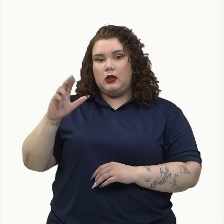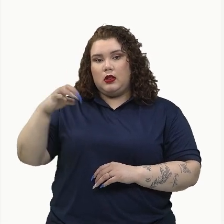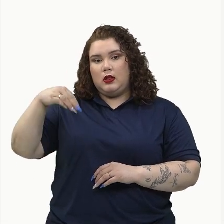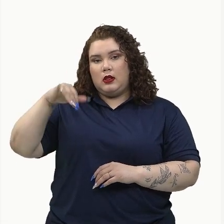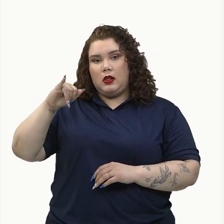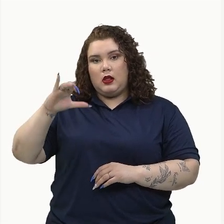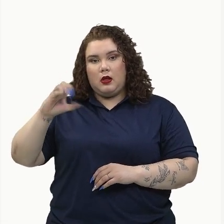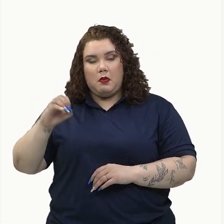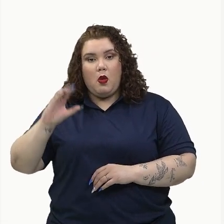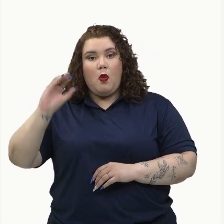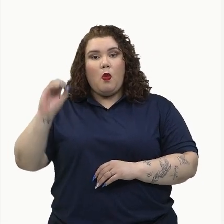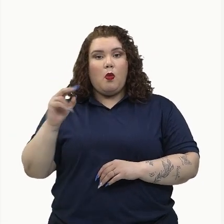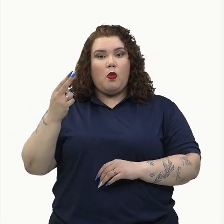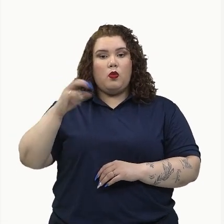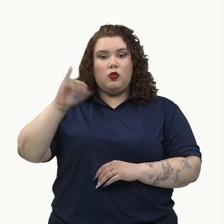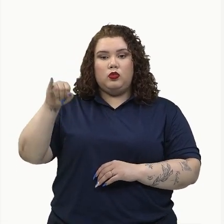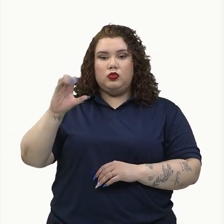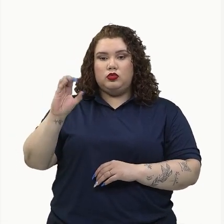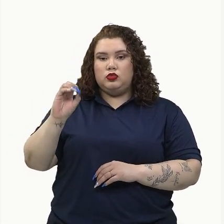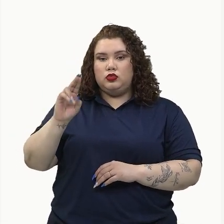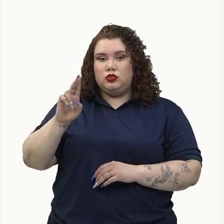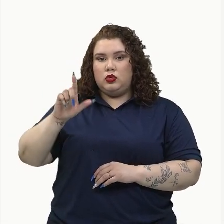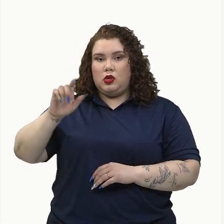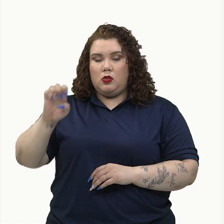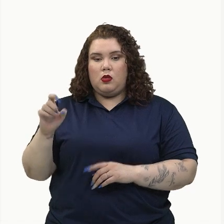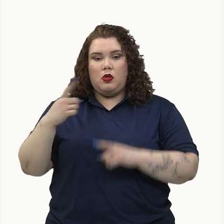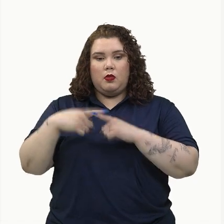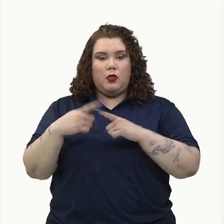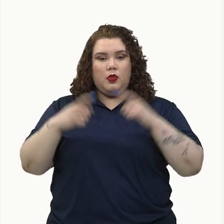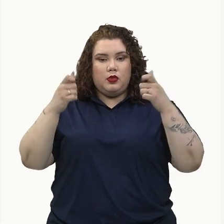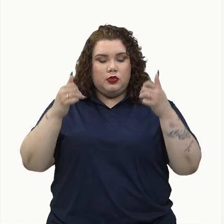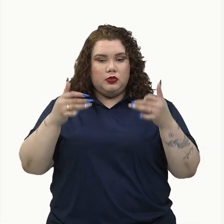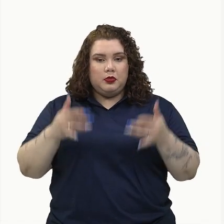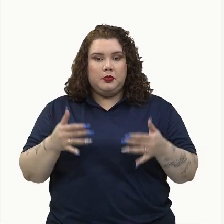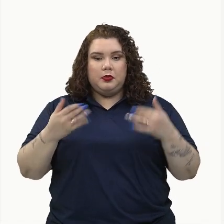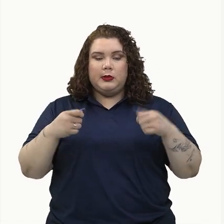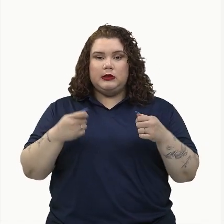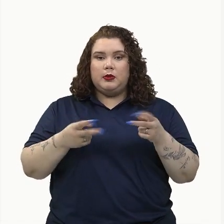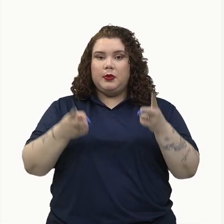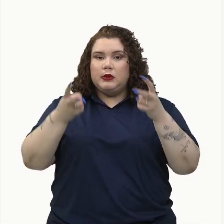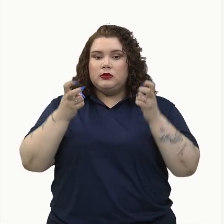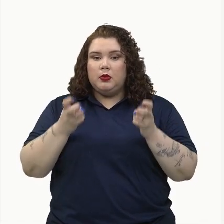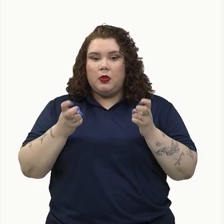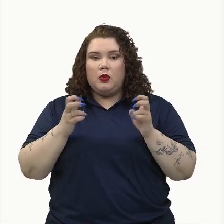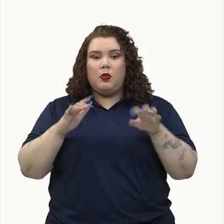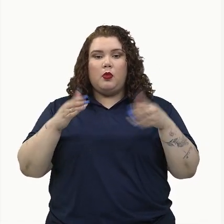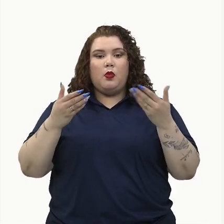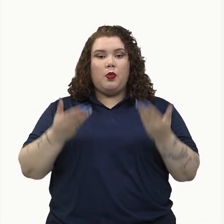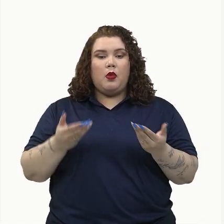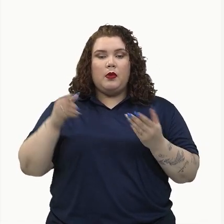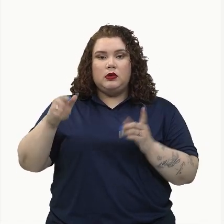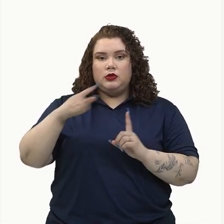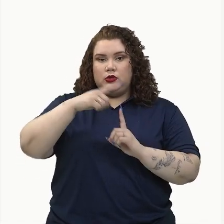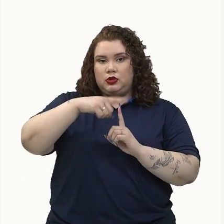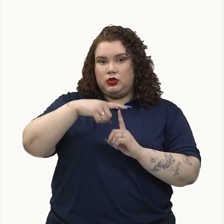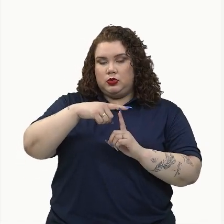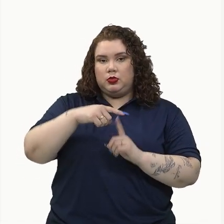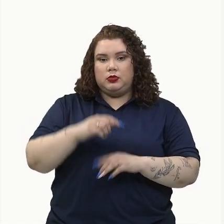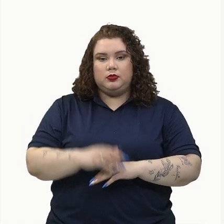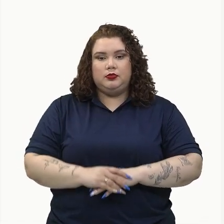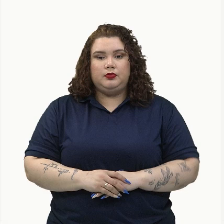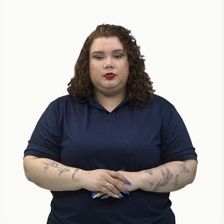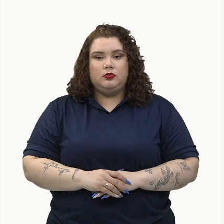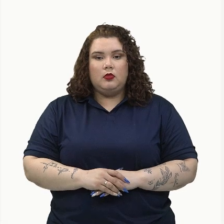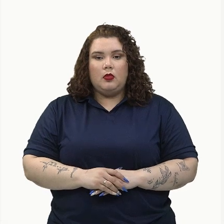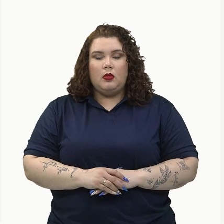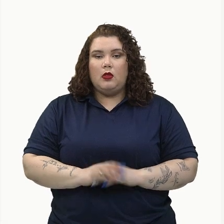dos resistores, nós temos aí que observar o efeito térmico ou Joule. Quando é que